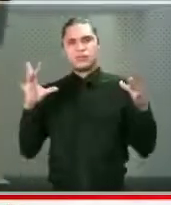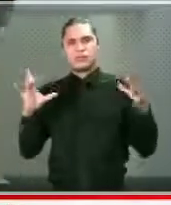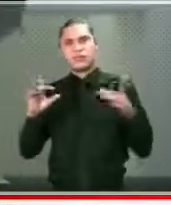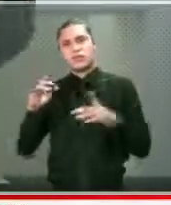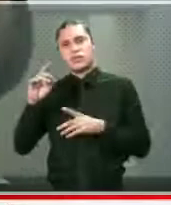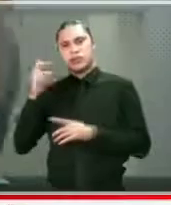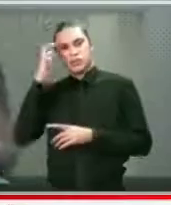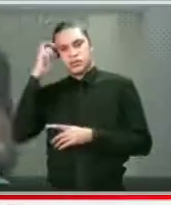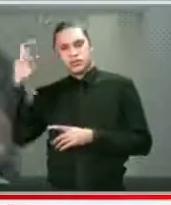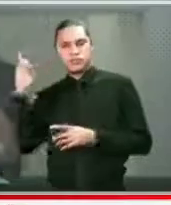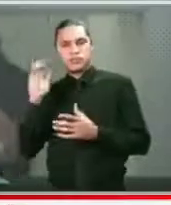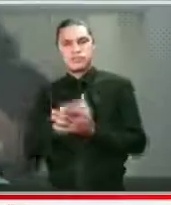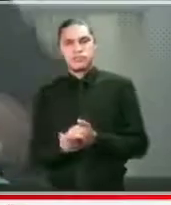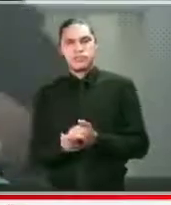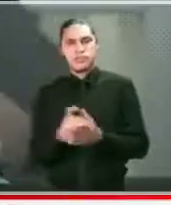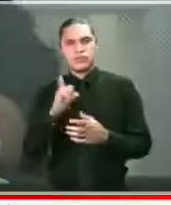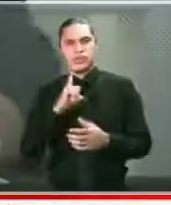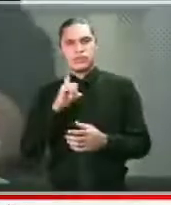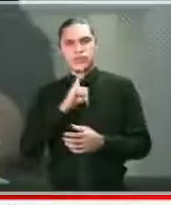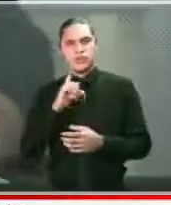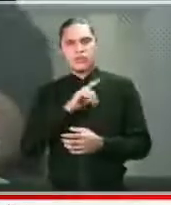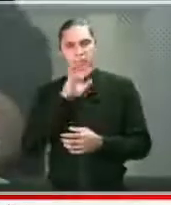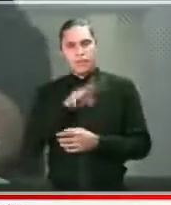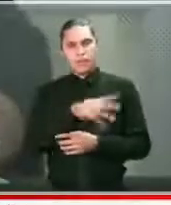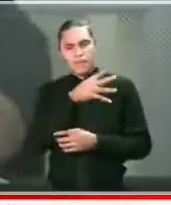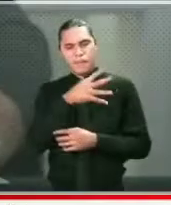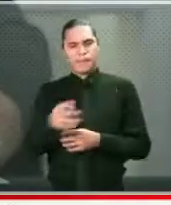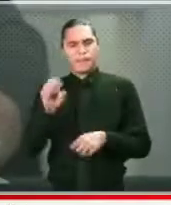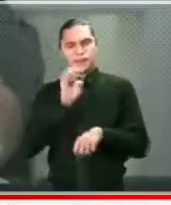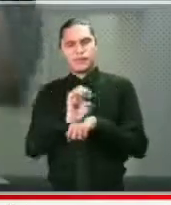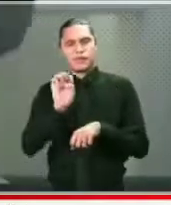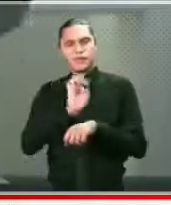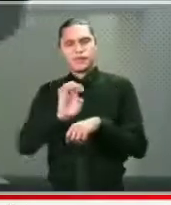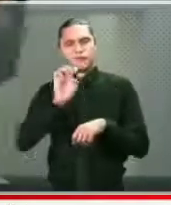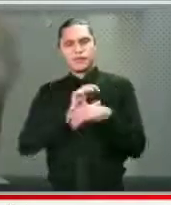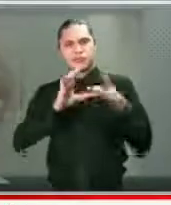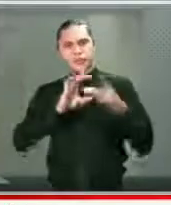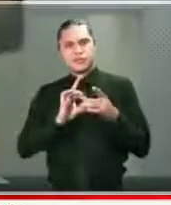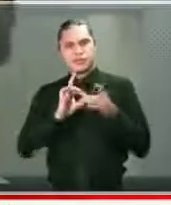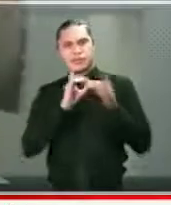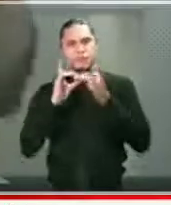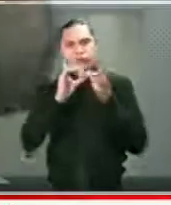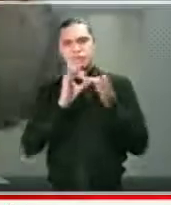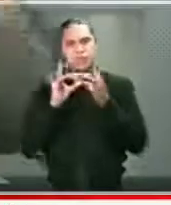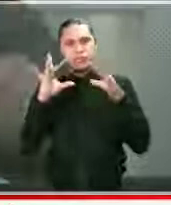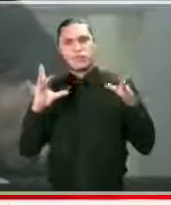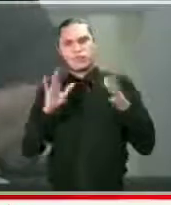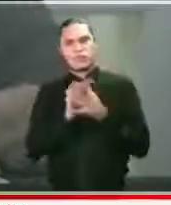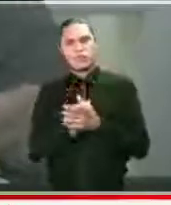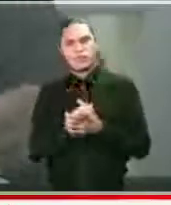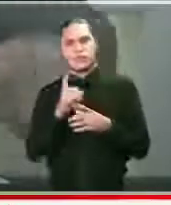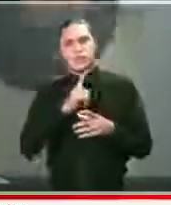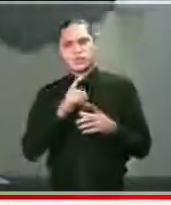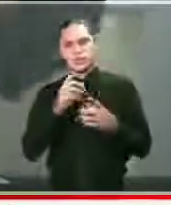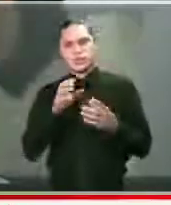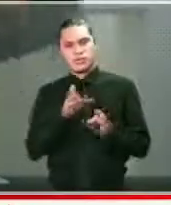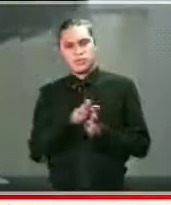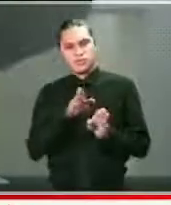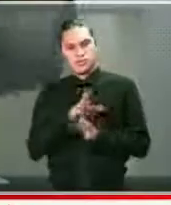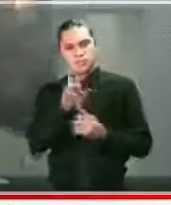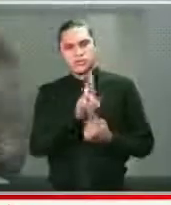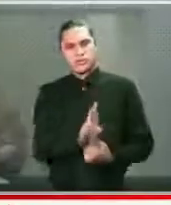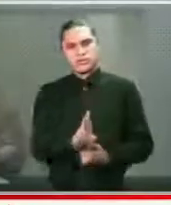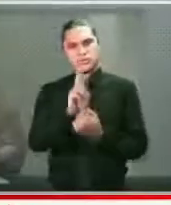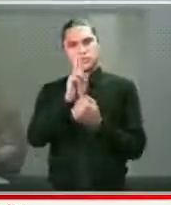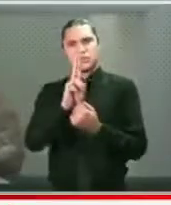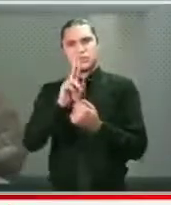tendo um plano estadual democratico e tendo um conselho representativo da sociedade que